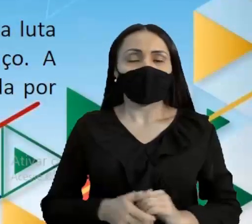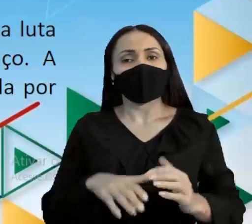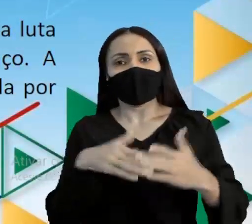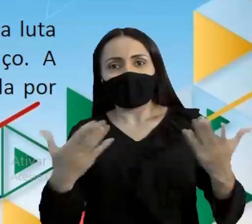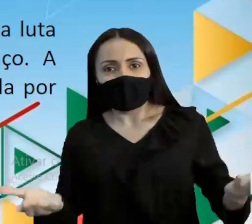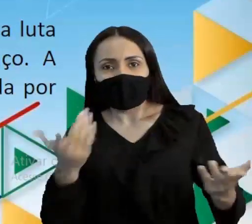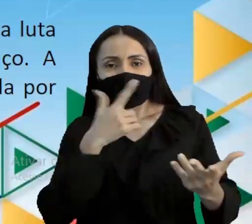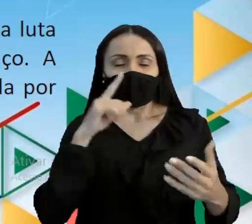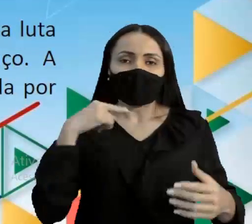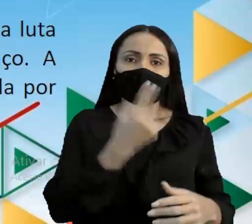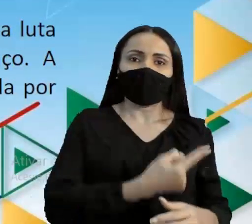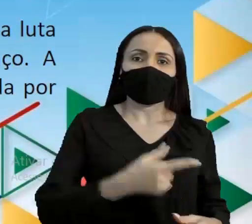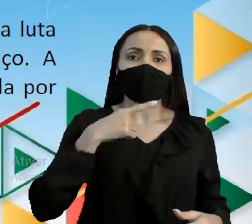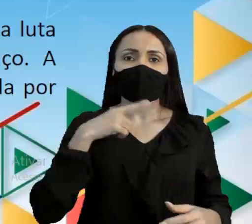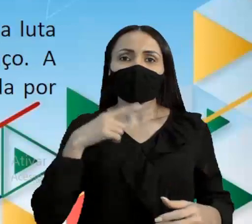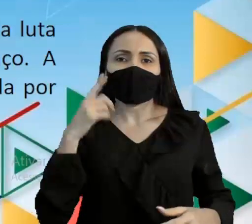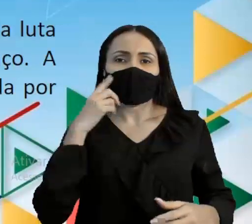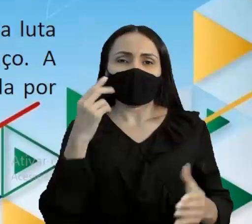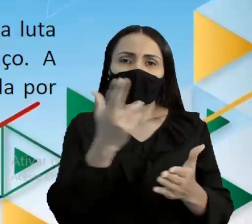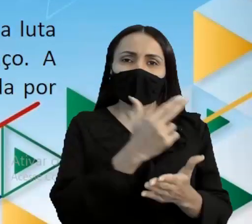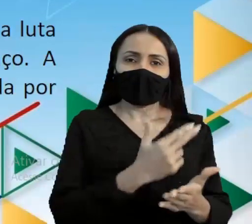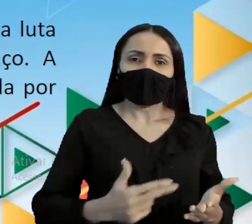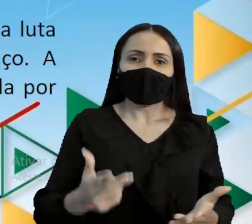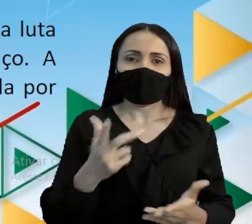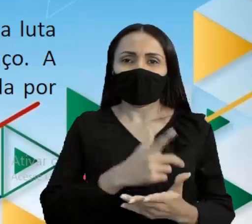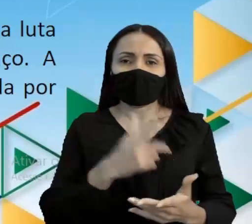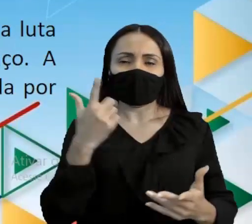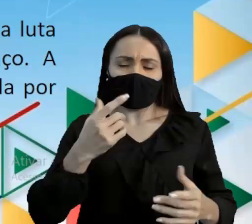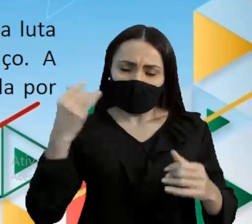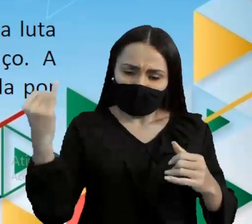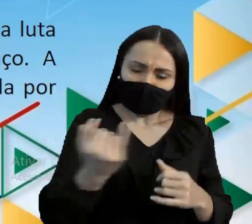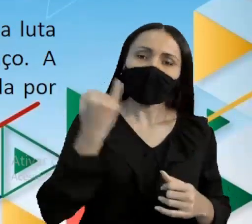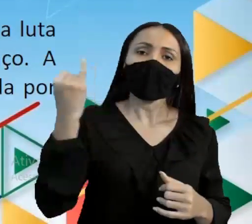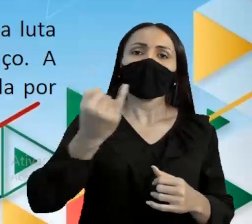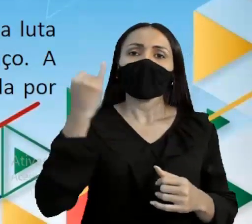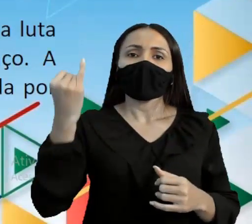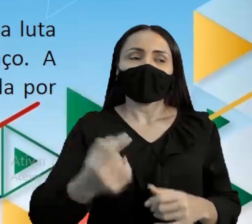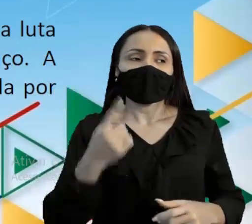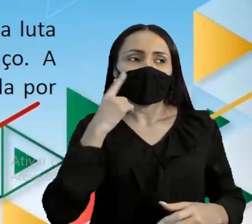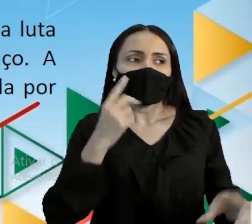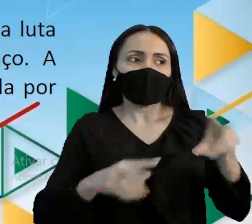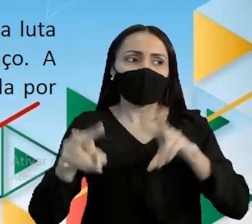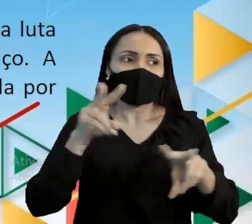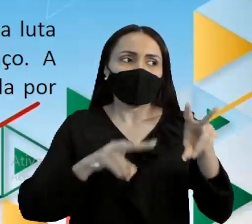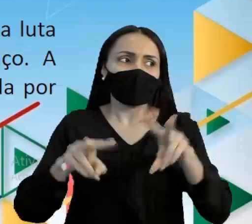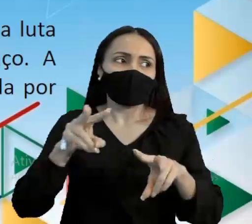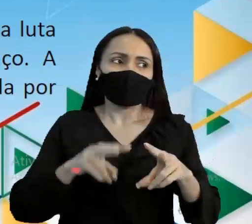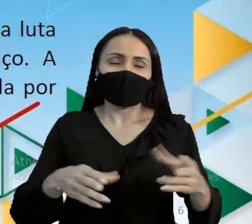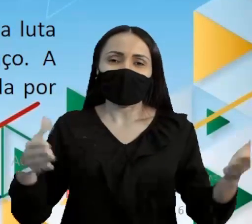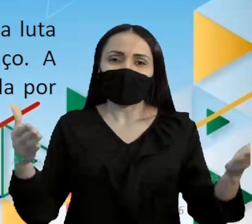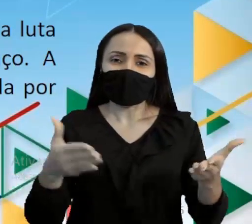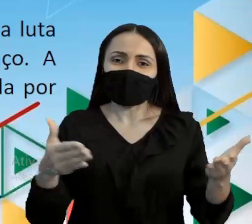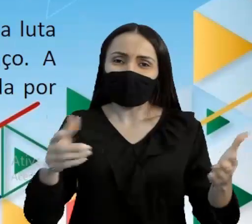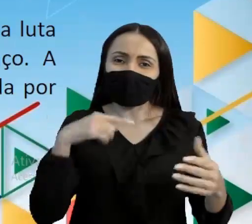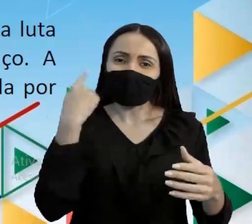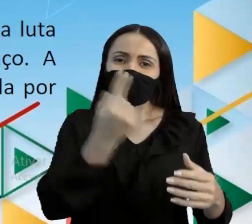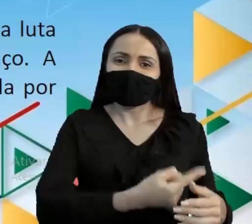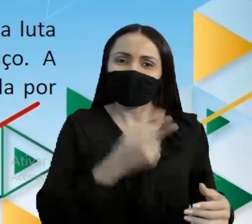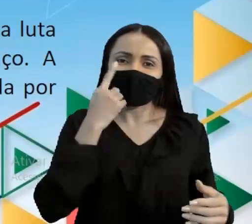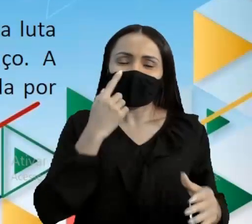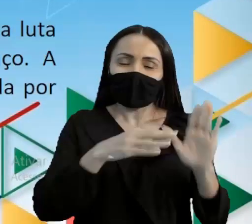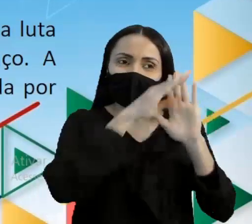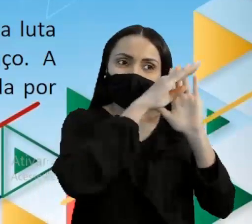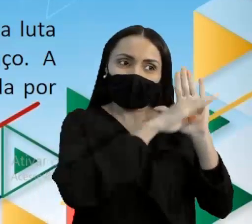Então, pessoal, nós temos aí uma figura bastante relevante, né? E vocês estão assistindo o nosso